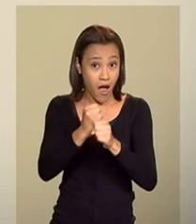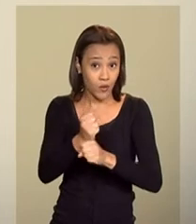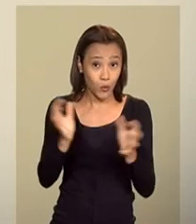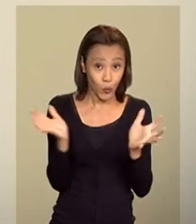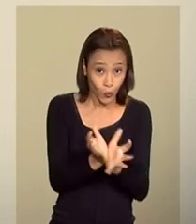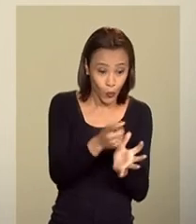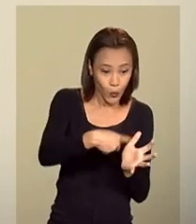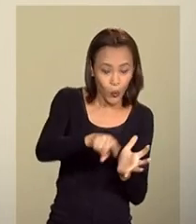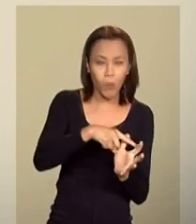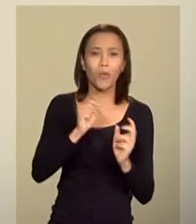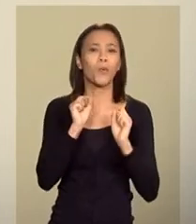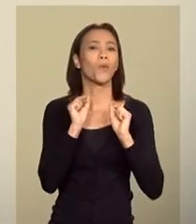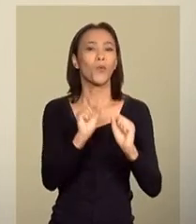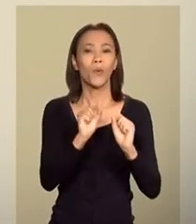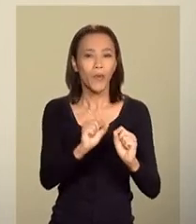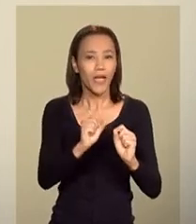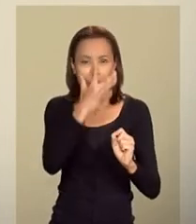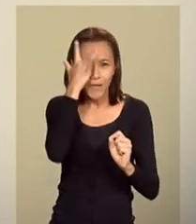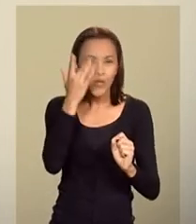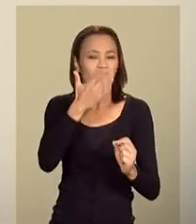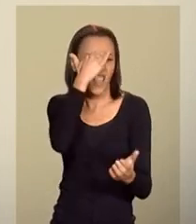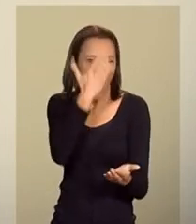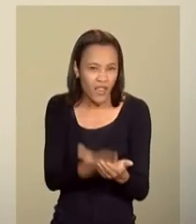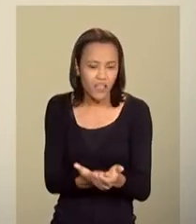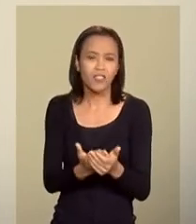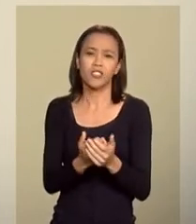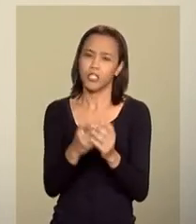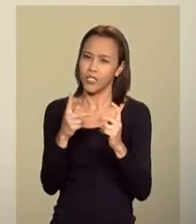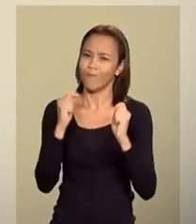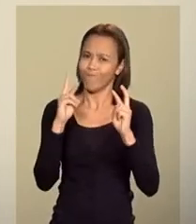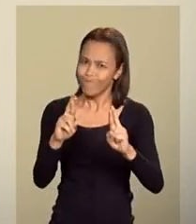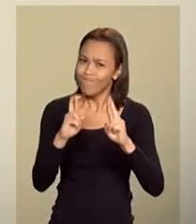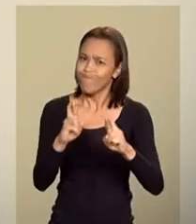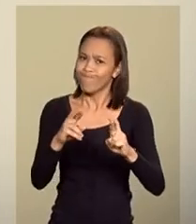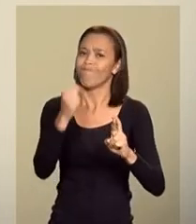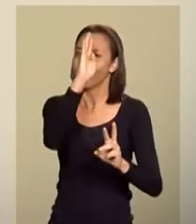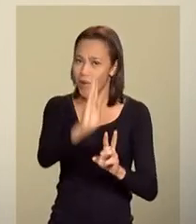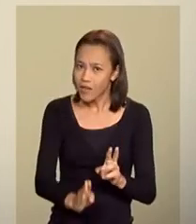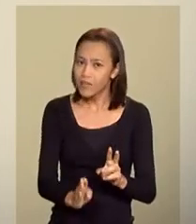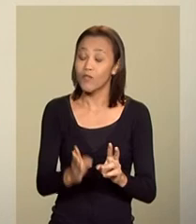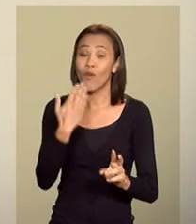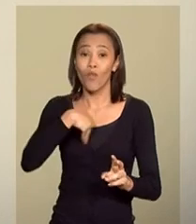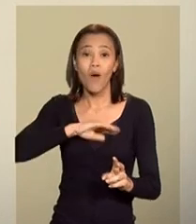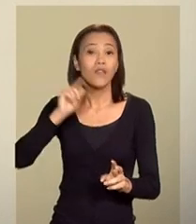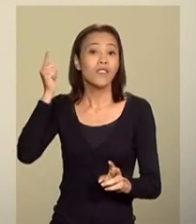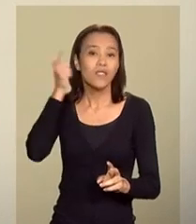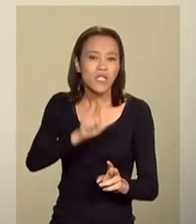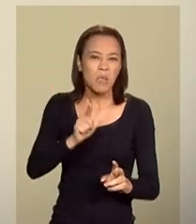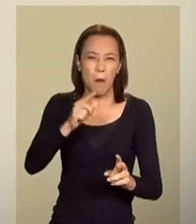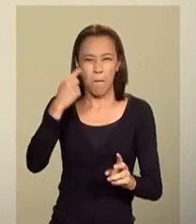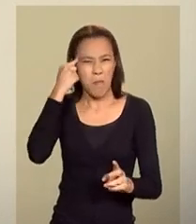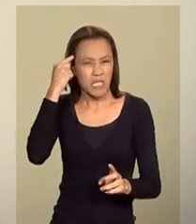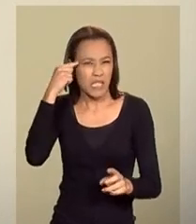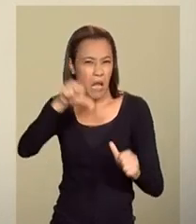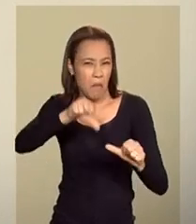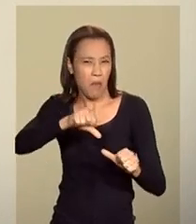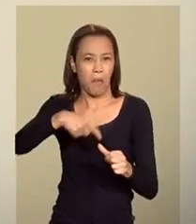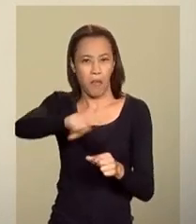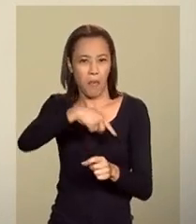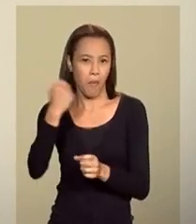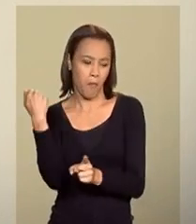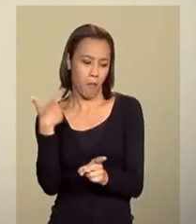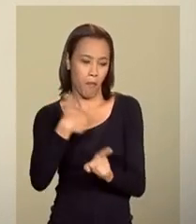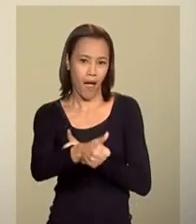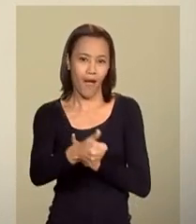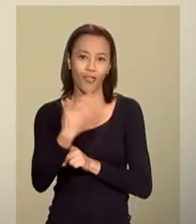vencedor tem sido o dos que têm fé e aposta no Brasil por termos Vencido o pessimismo e os pessimistas